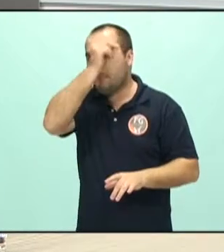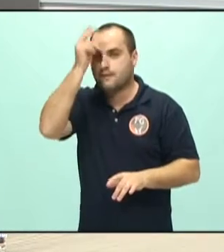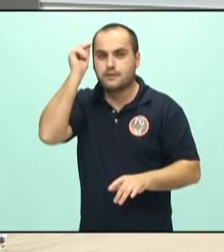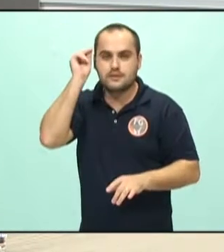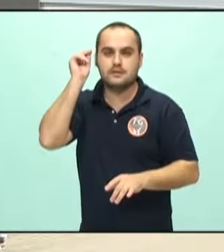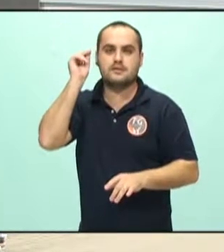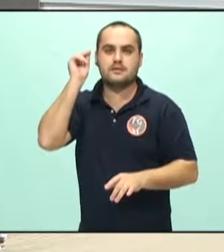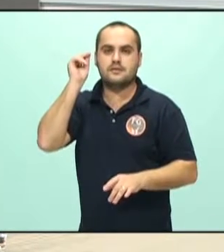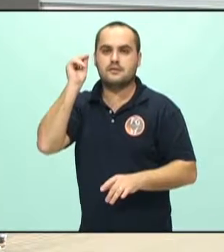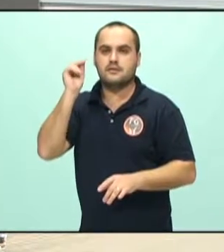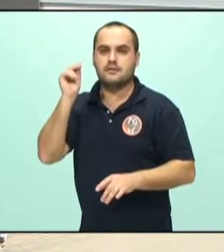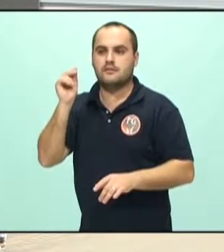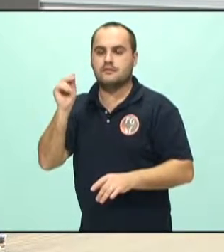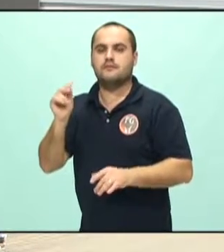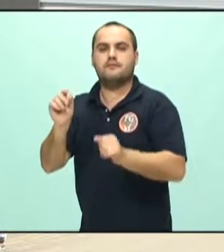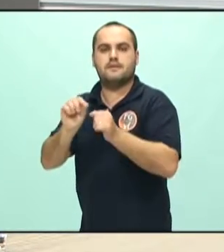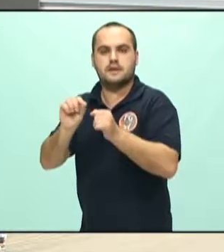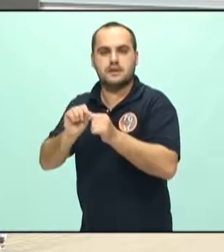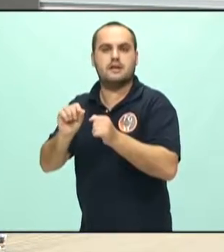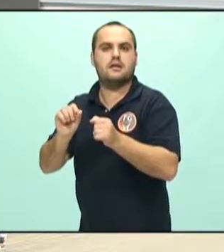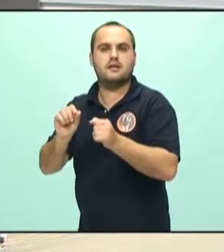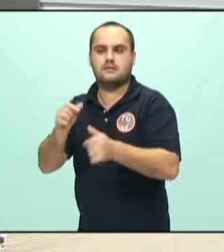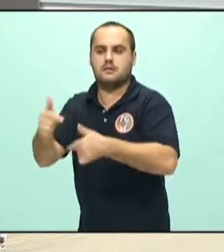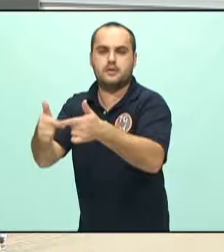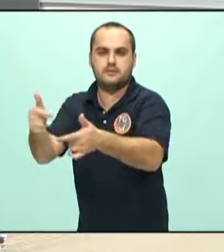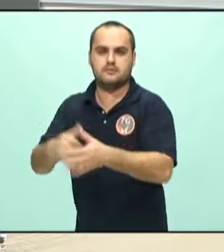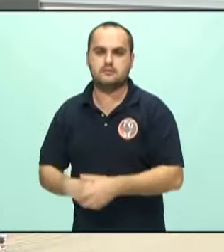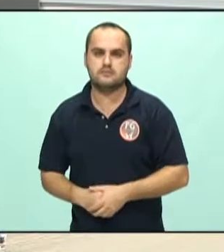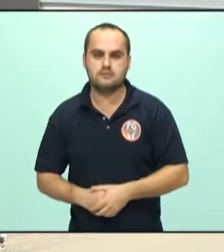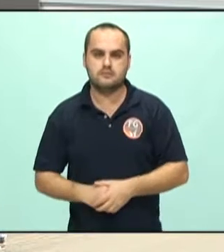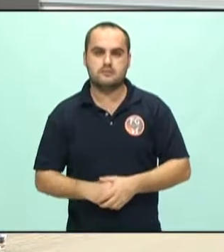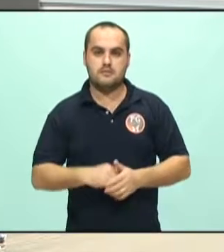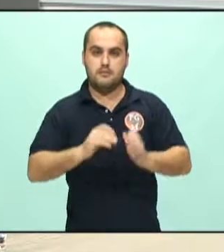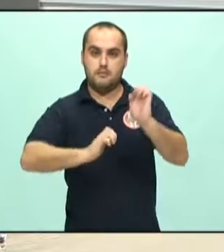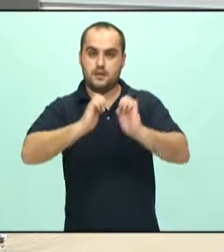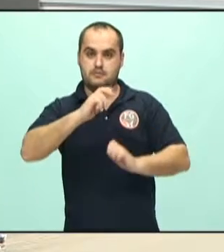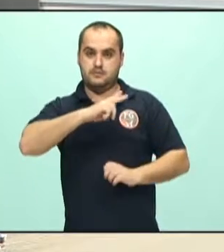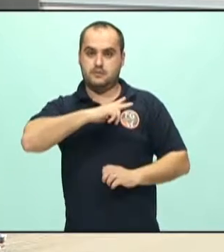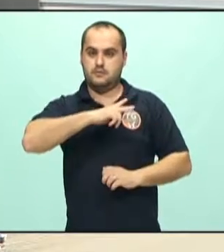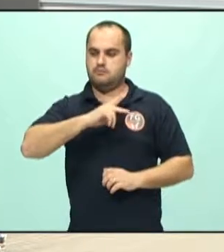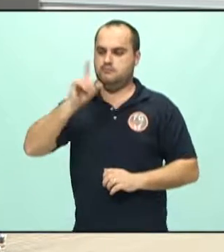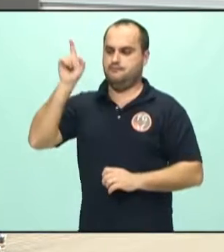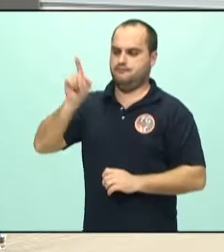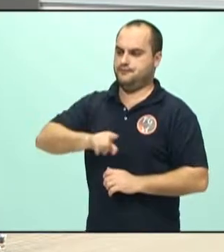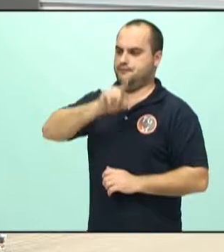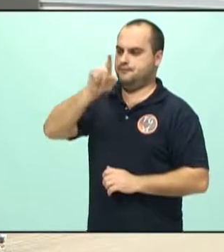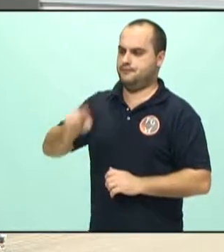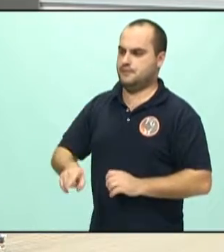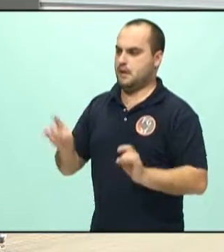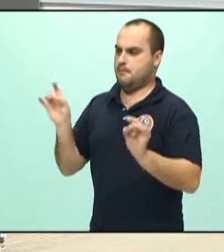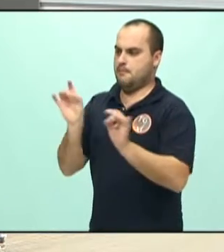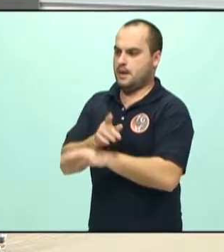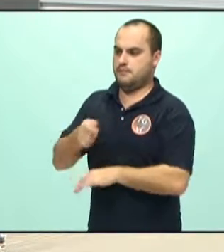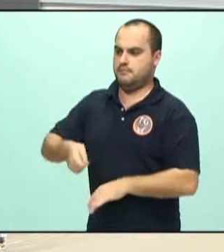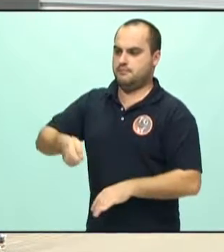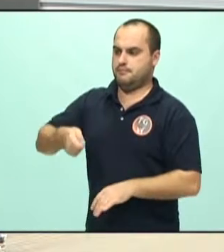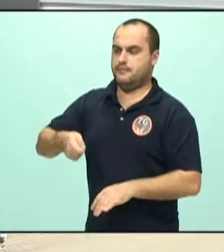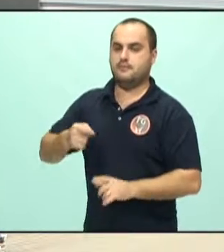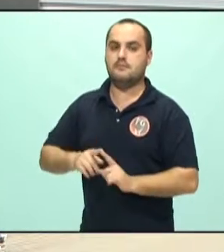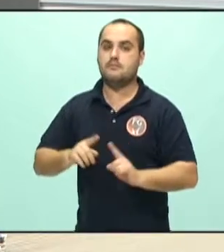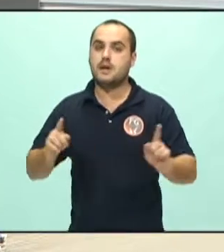iniciativa privada lá e erradica sacolas de plástico ela precisa sim da consciência do cidadão